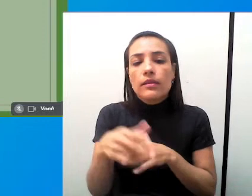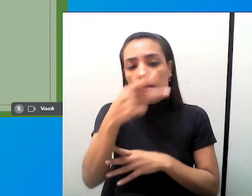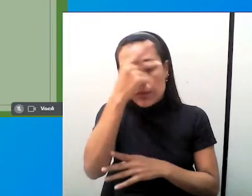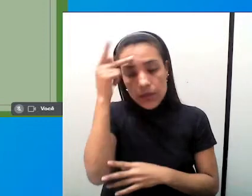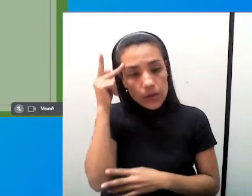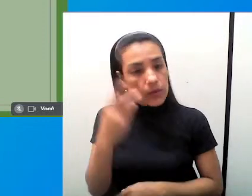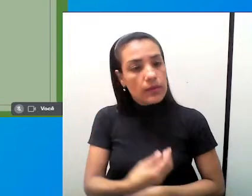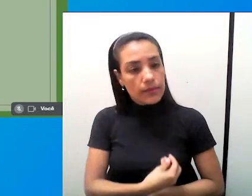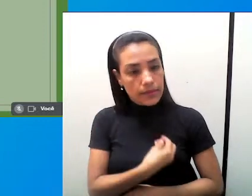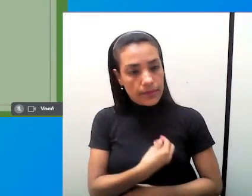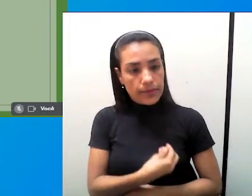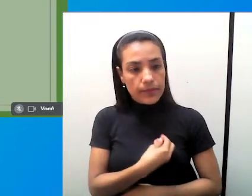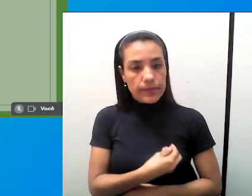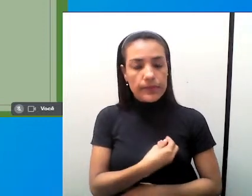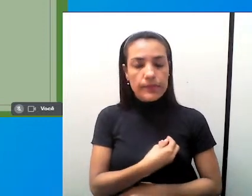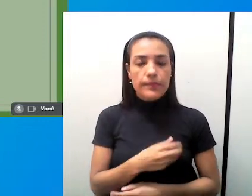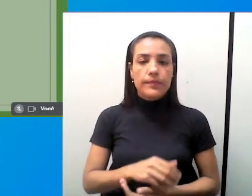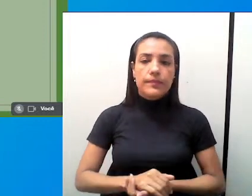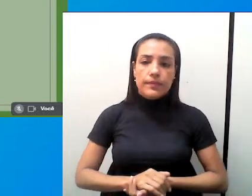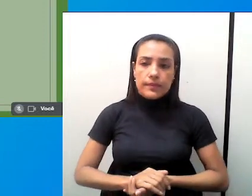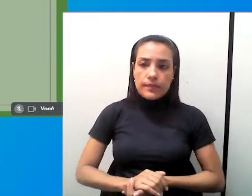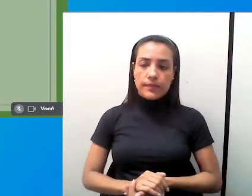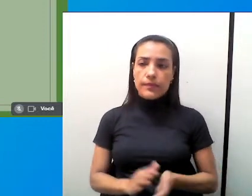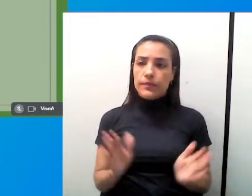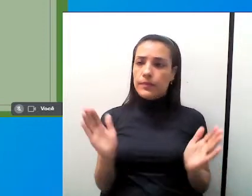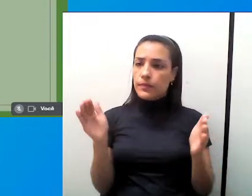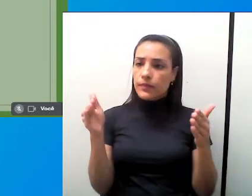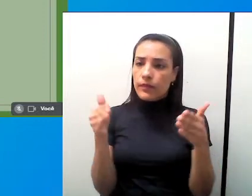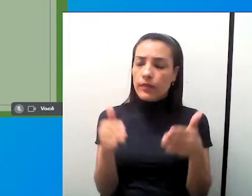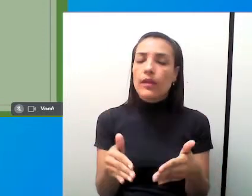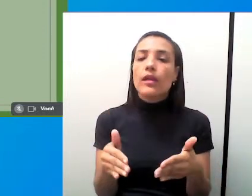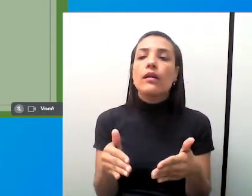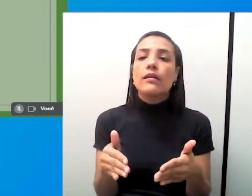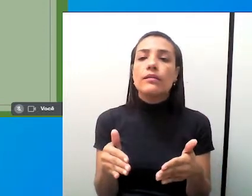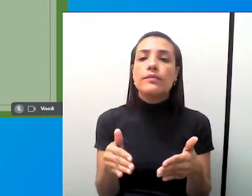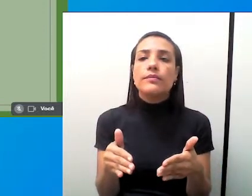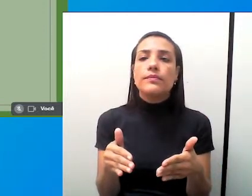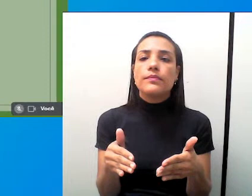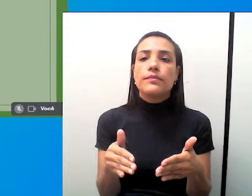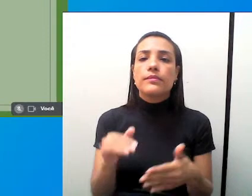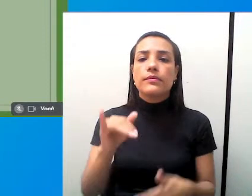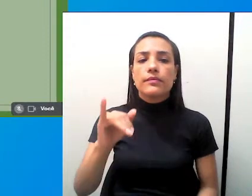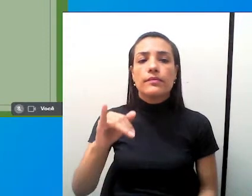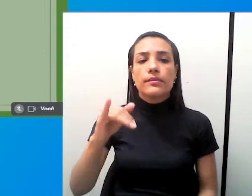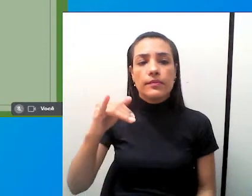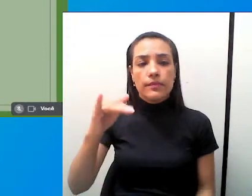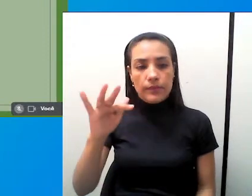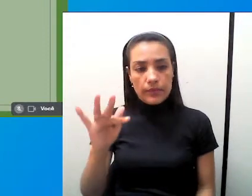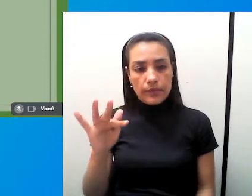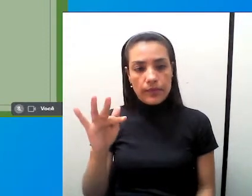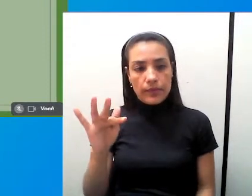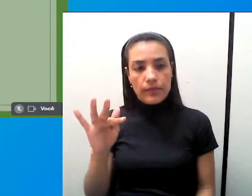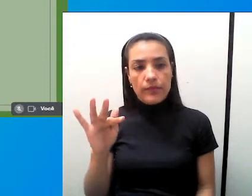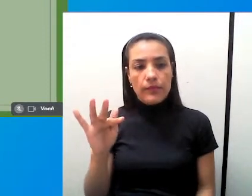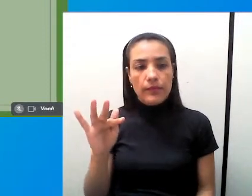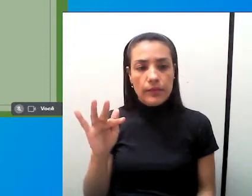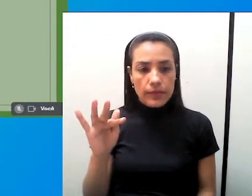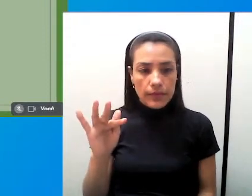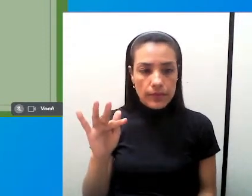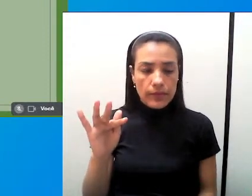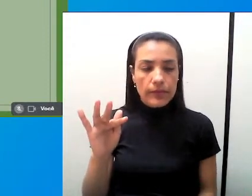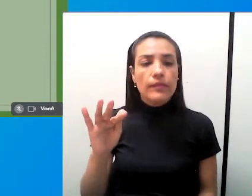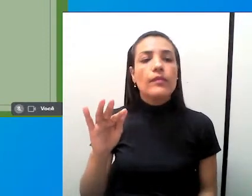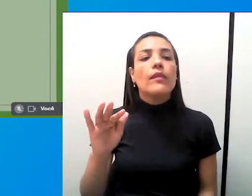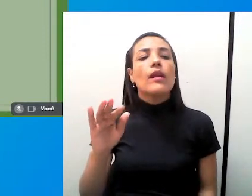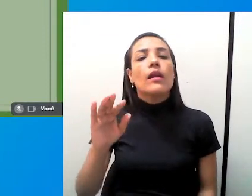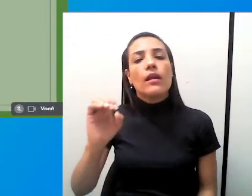empreendedores. No caso específico do nosso projeto, que foi o IF Empreende, os